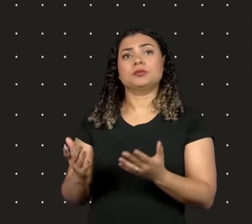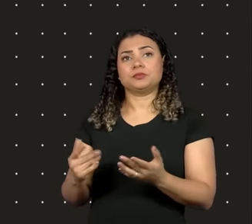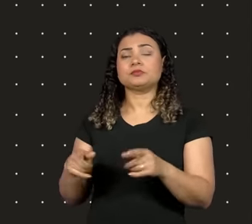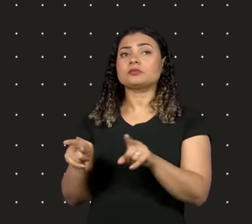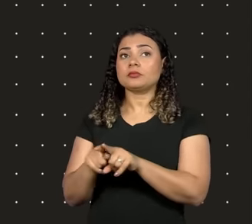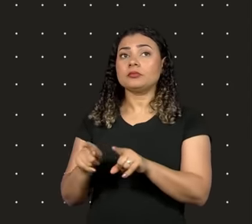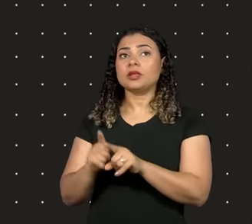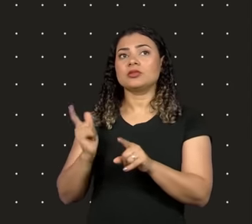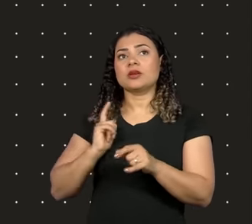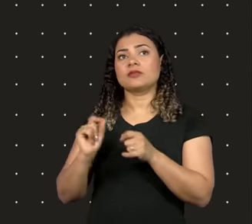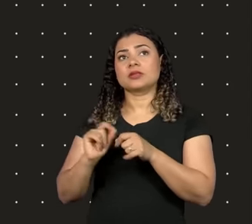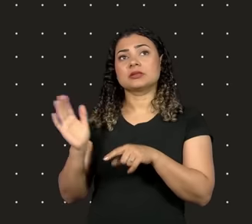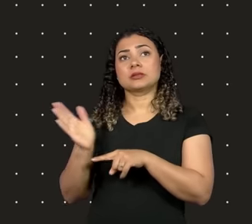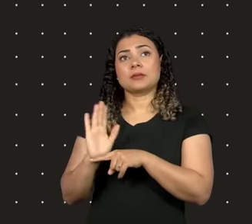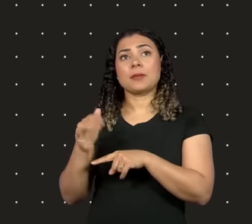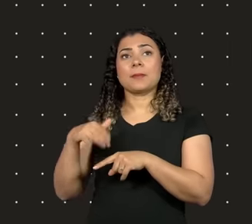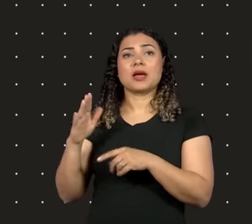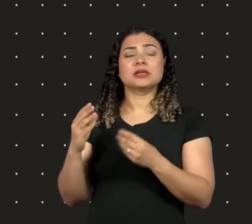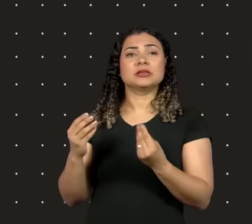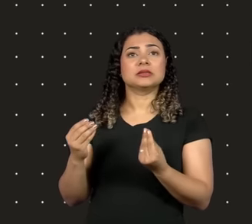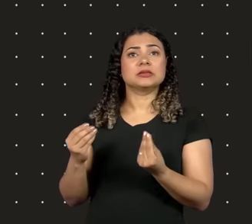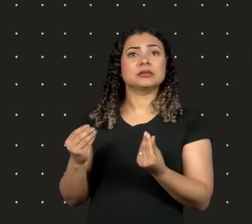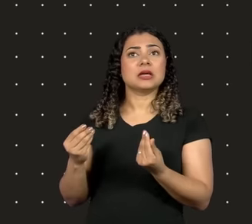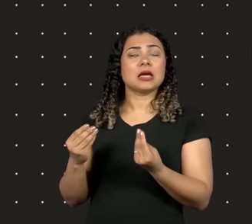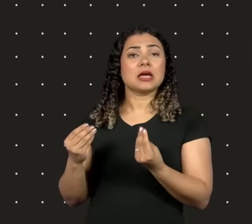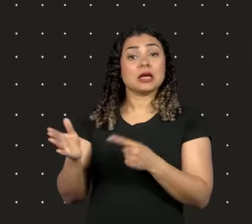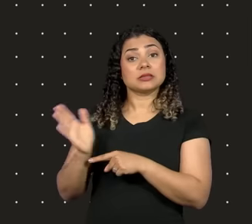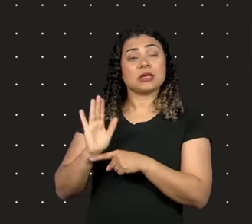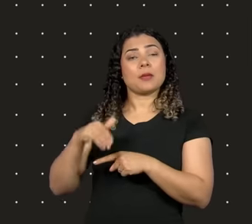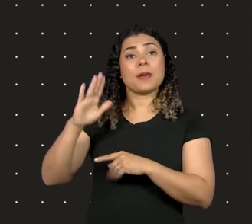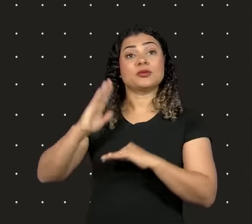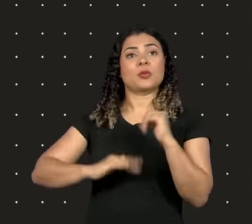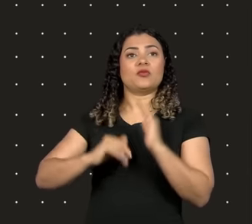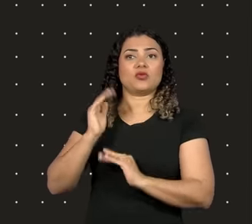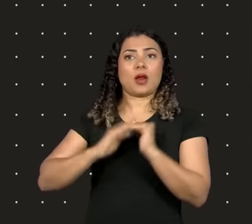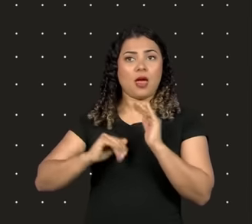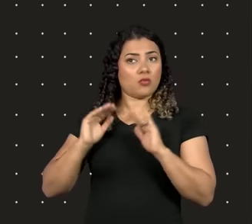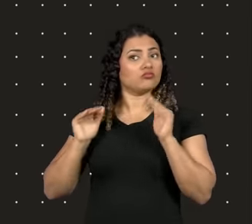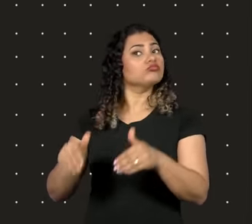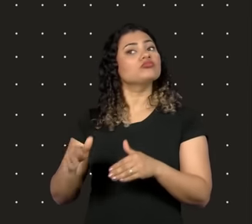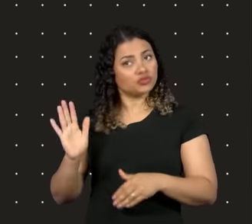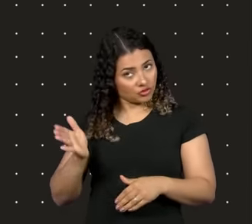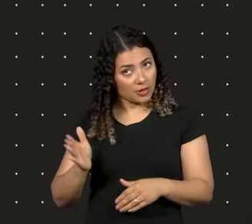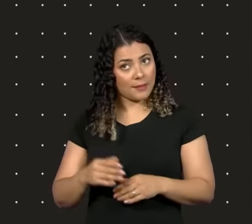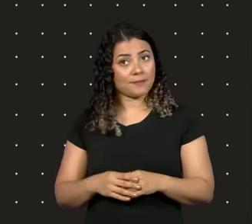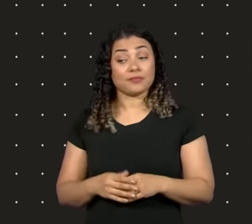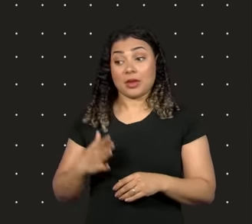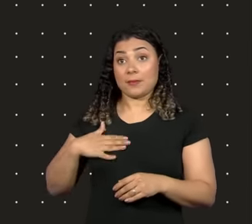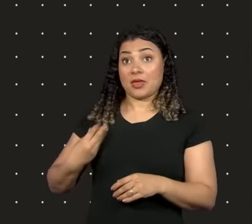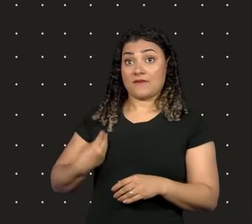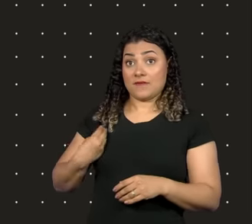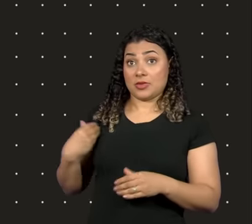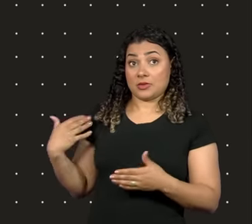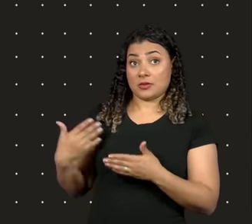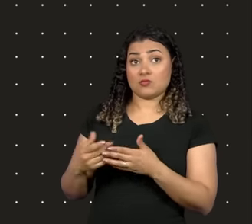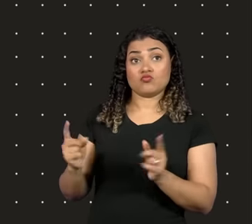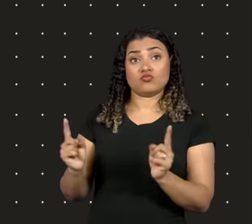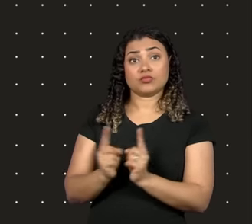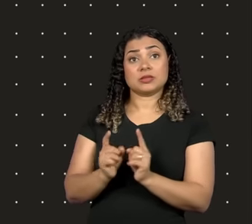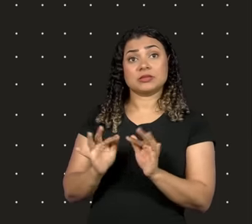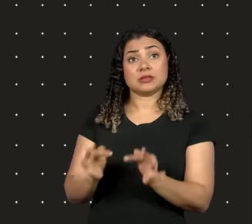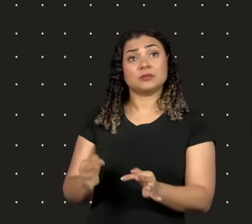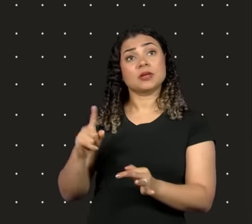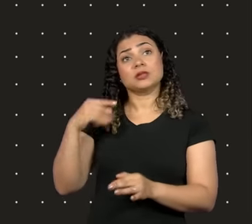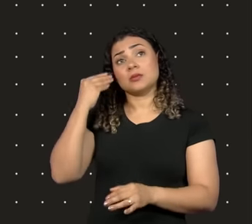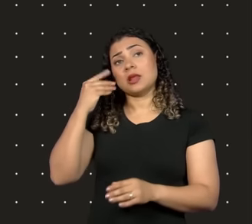cinema mais pretensiosamente profissional. Então, a minha vida no curta foi isso. Foi uma